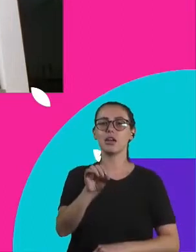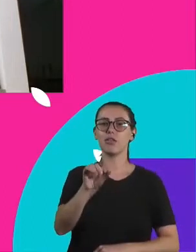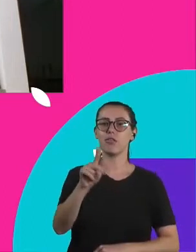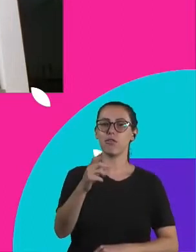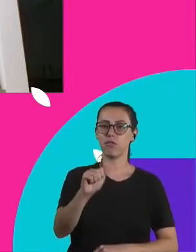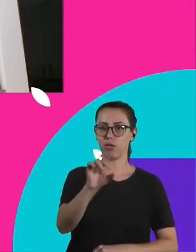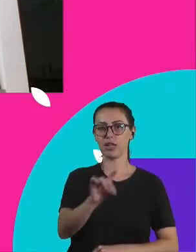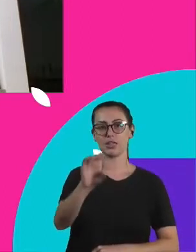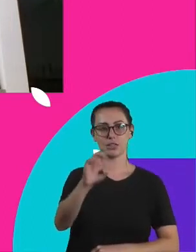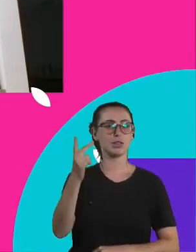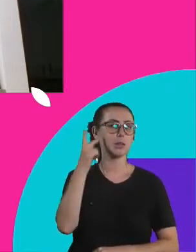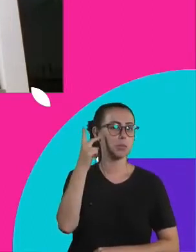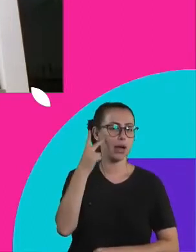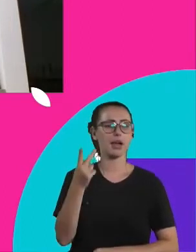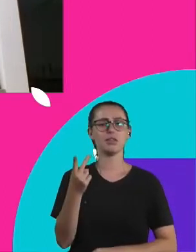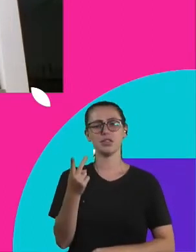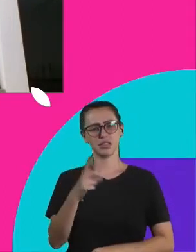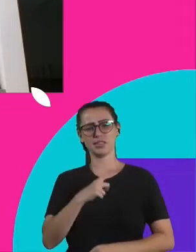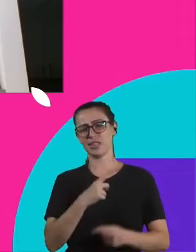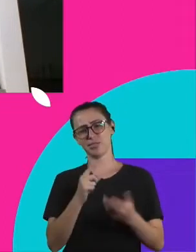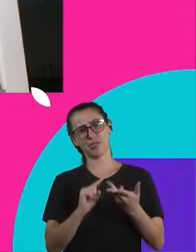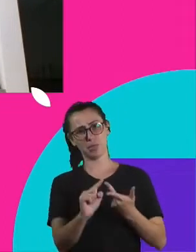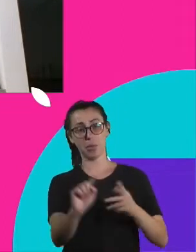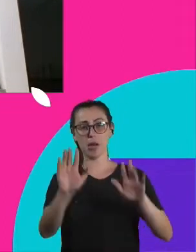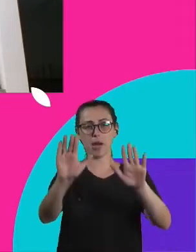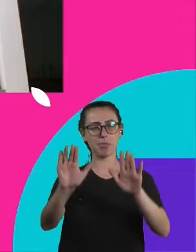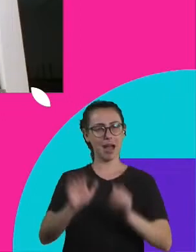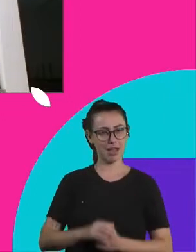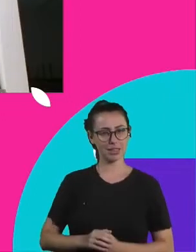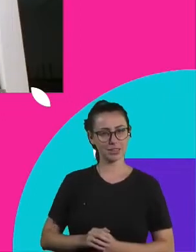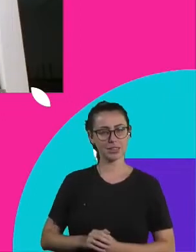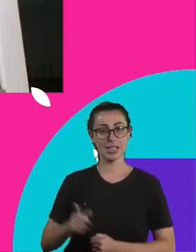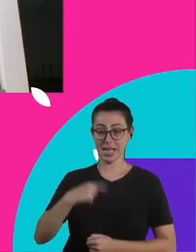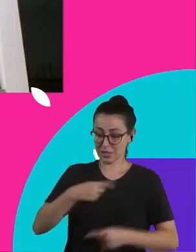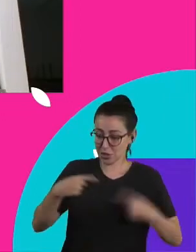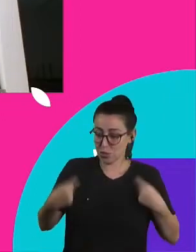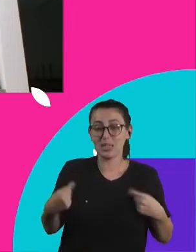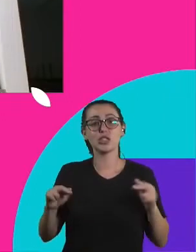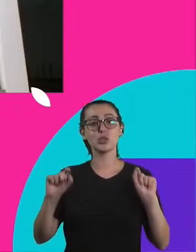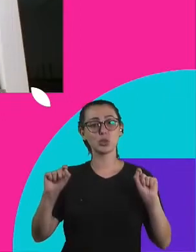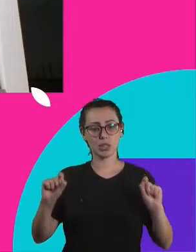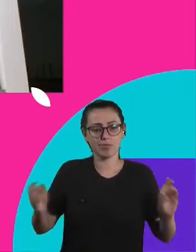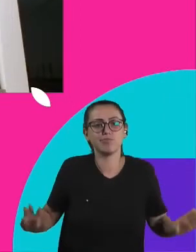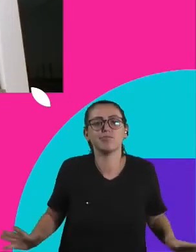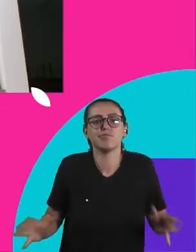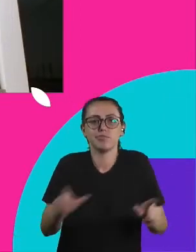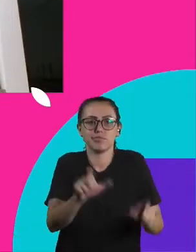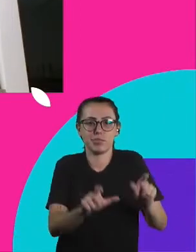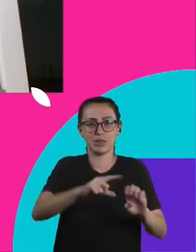Davos, em janeiro. Mas eu acho que mais do que isso é fazer com que esses empreendedores do asfalto, de alta